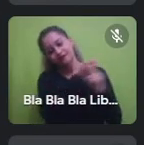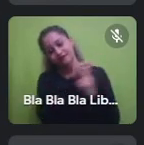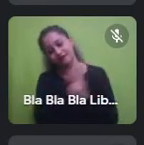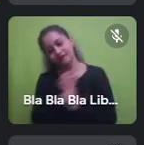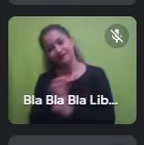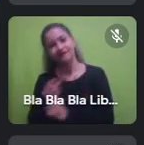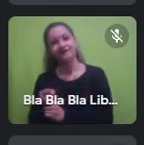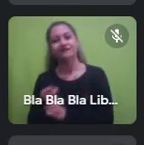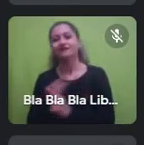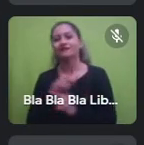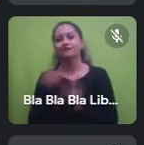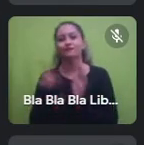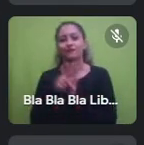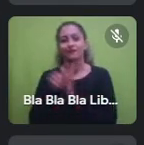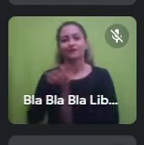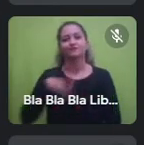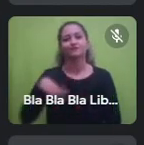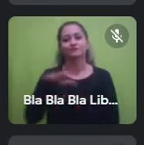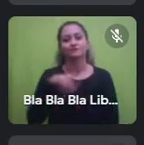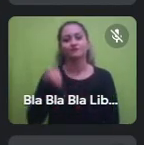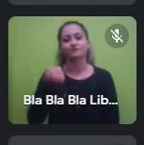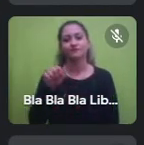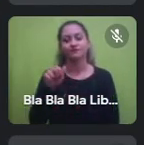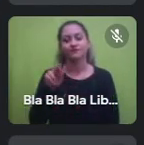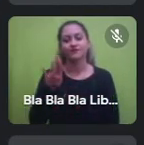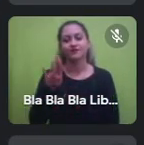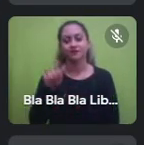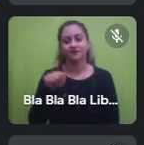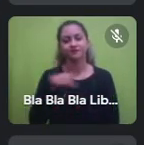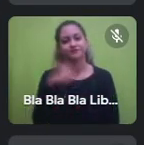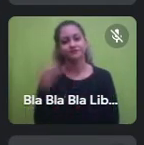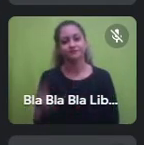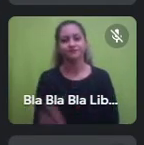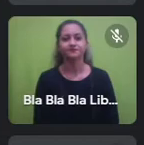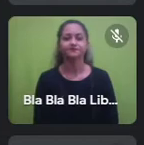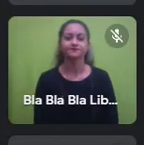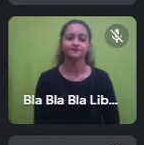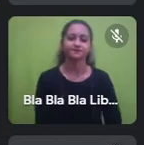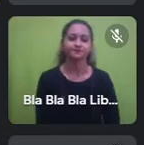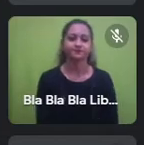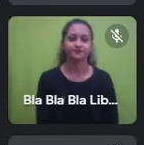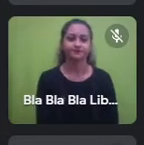Distrito Industrial de Marabá. Ok, próximo.